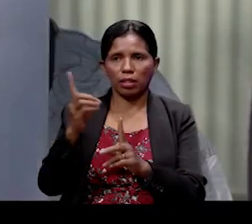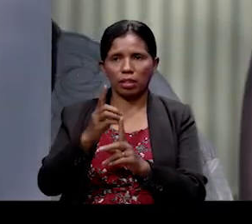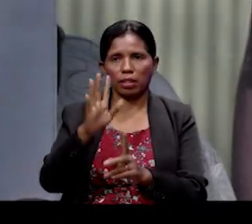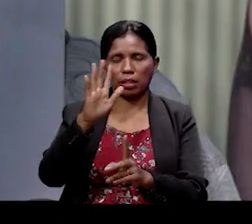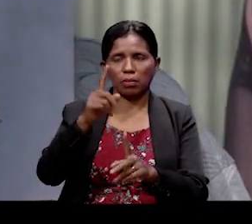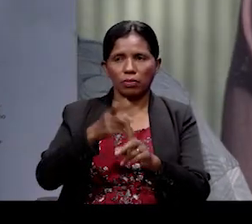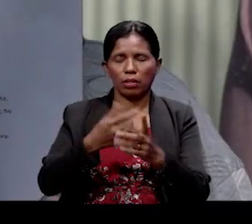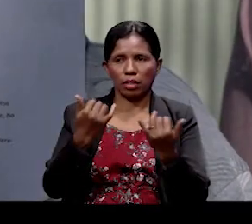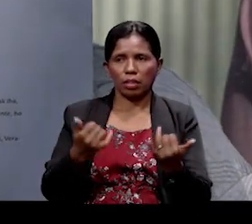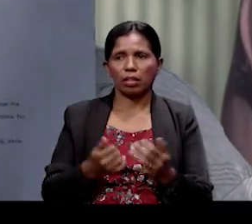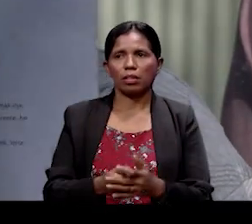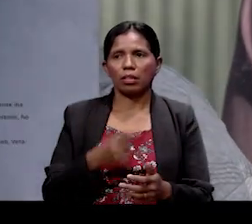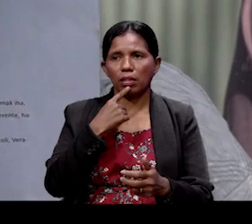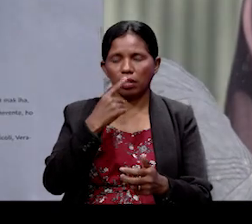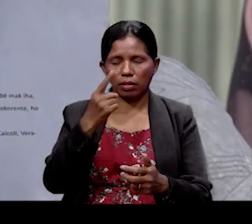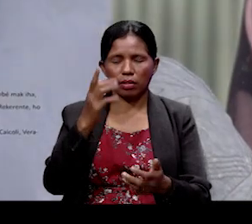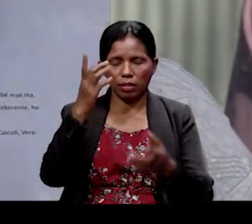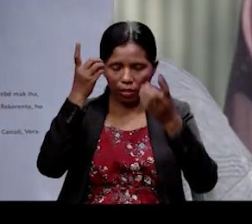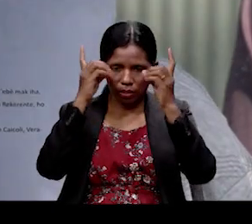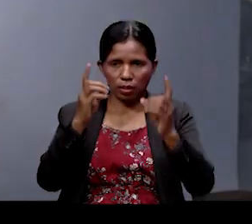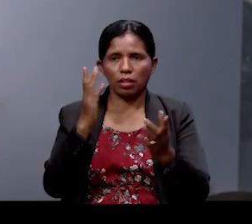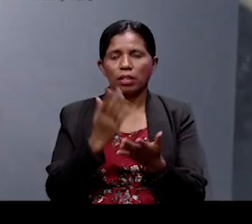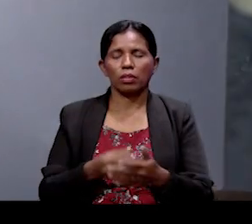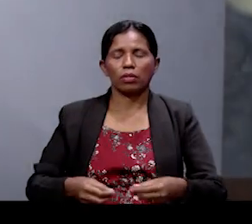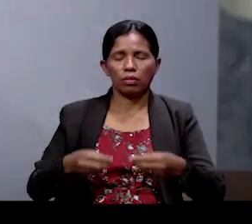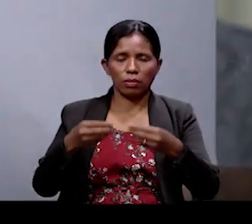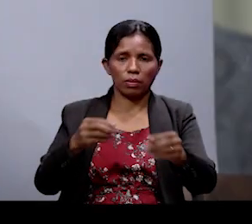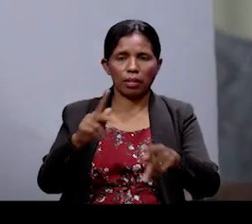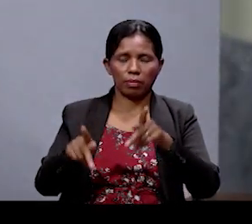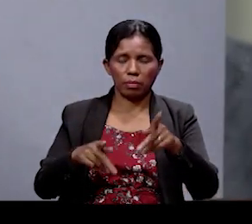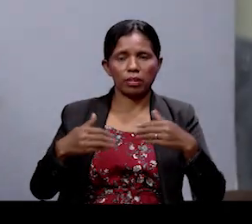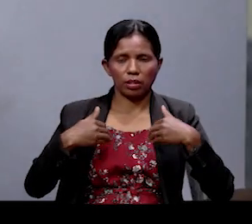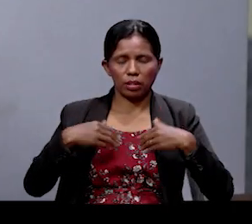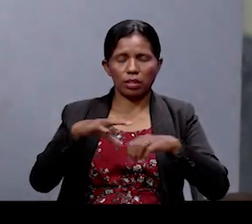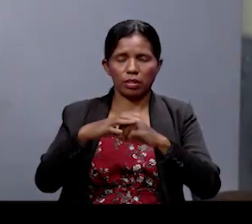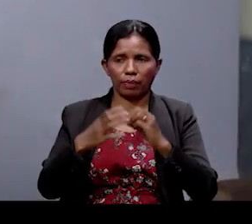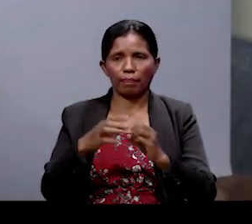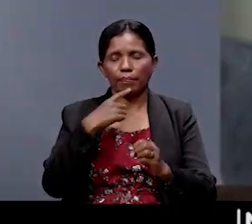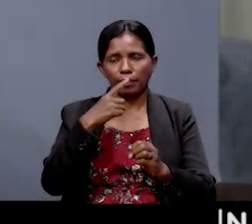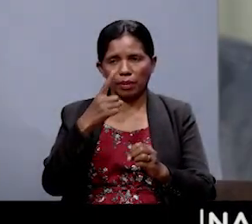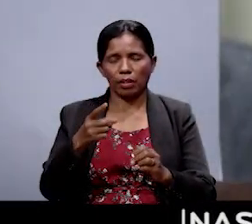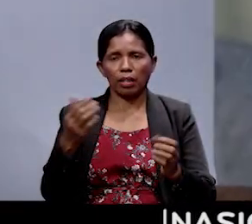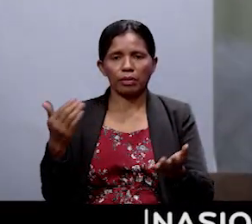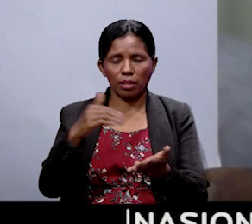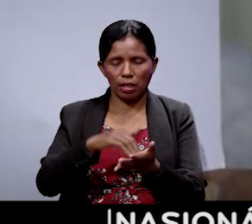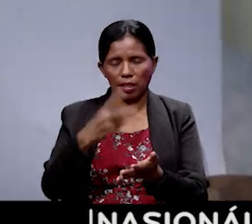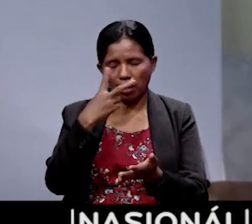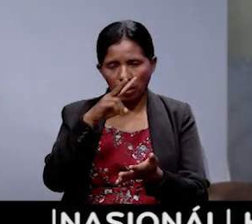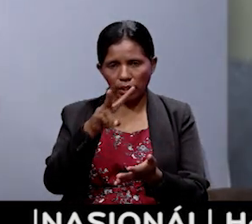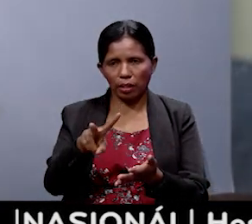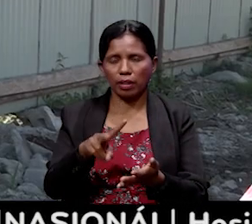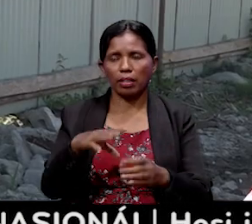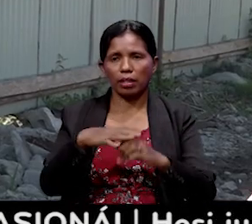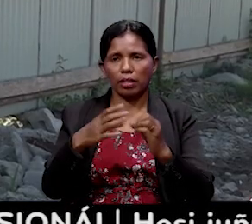Fulangne, onde decide restituir fale posse ba requerente. Razão fundamento tribunal onde restitui posse rai ba requerente,